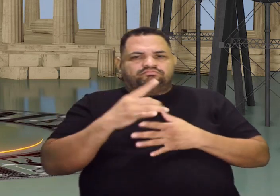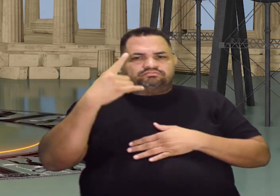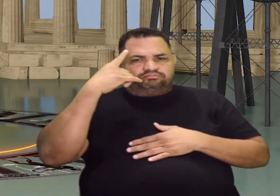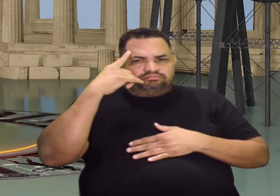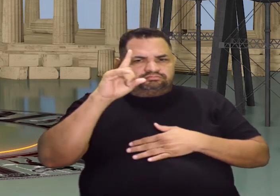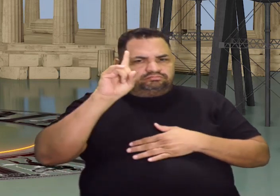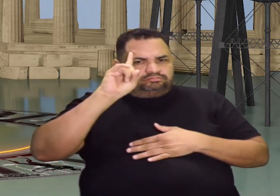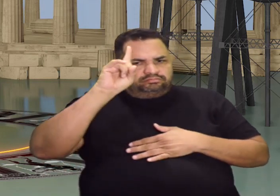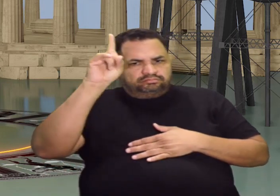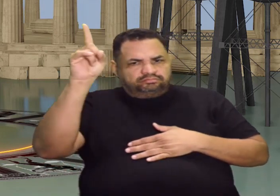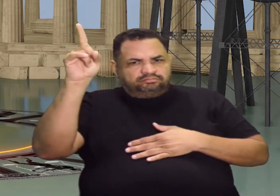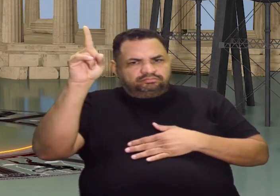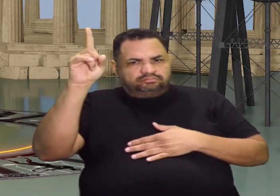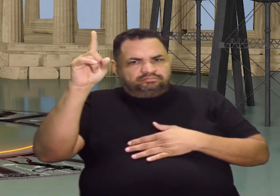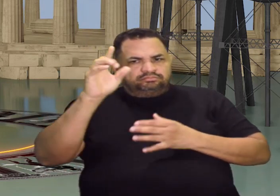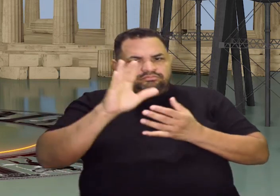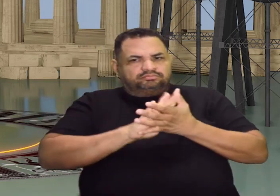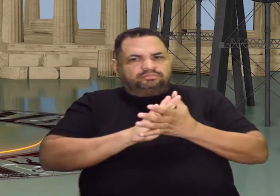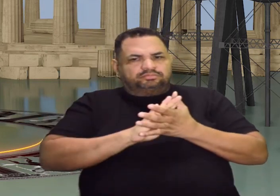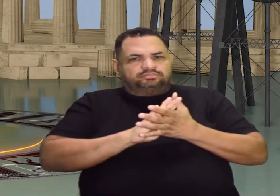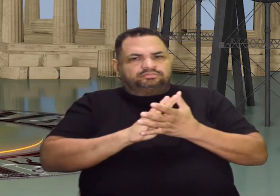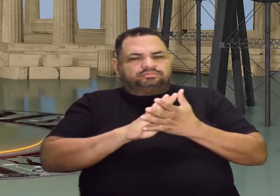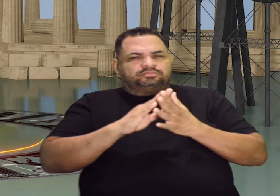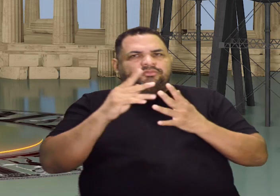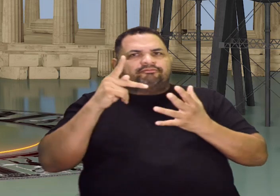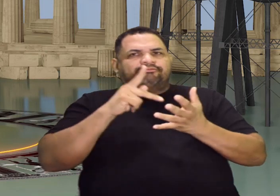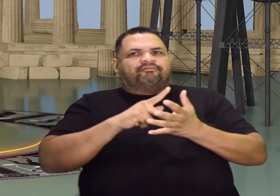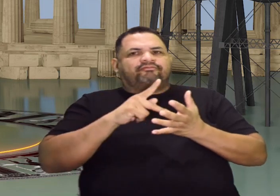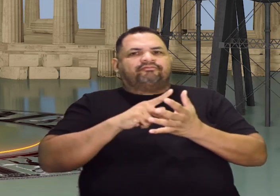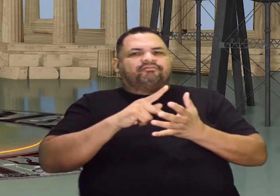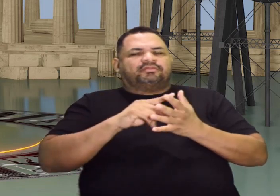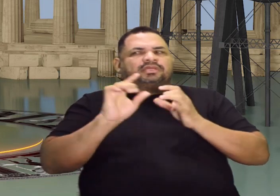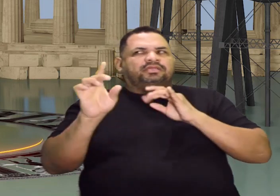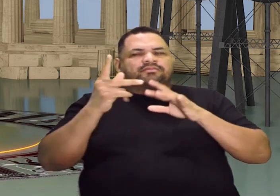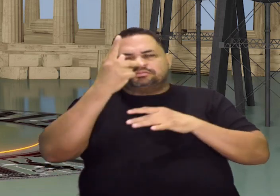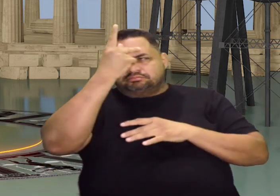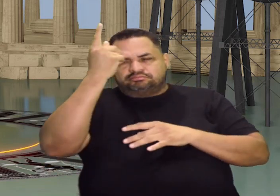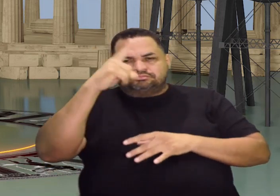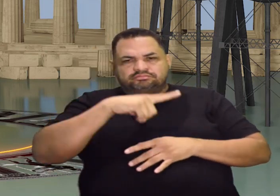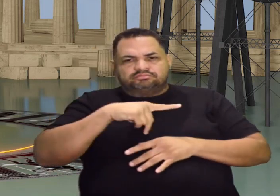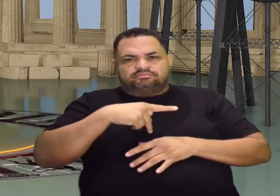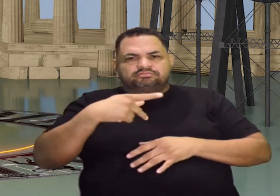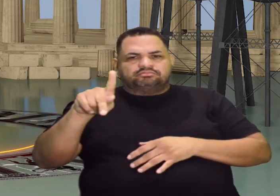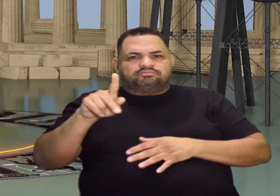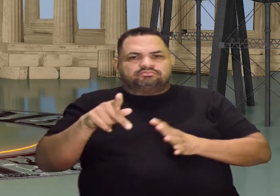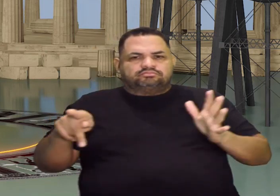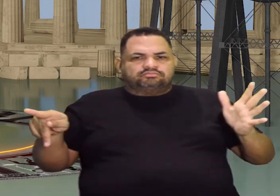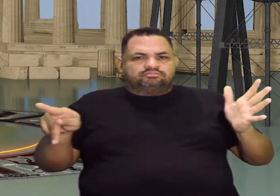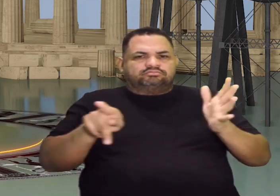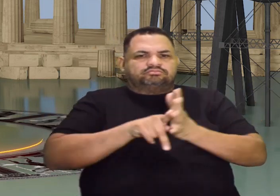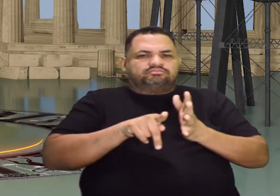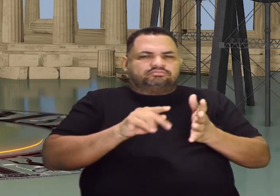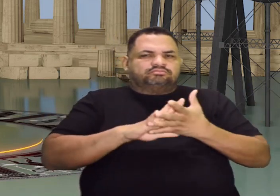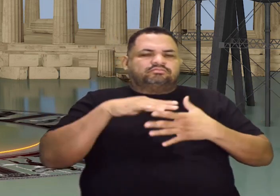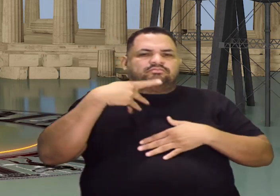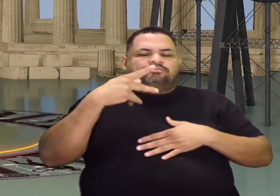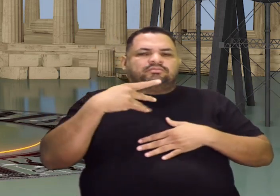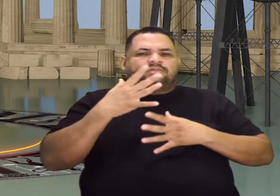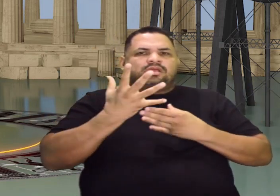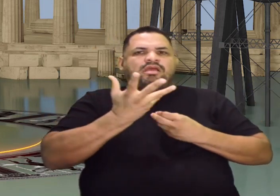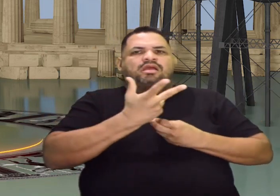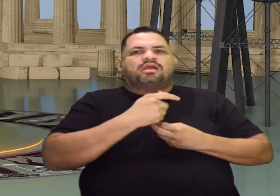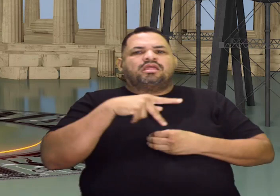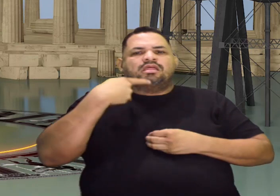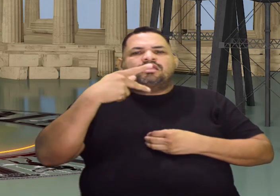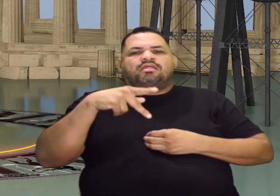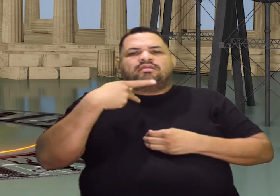numa ideia subjetiva, ou seja, uma verdade, cada um tinha a sua. Eles ensinavam a retórica, a arte de falar, etc.